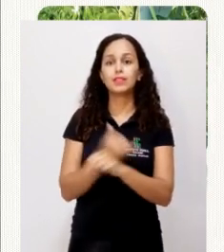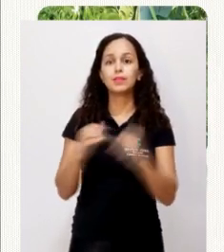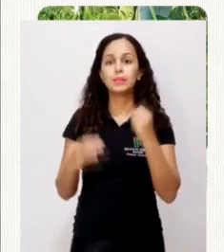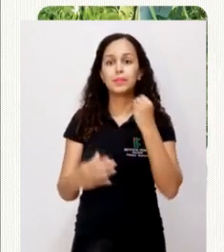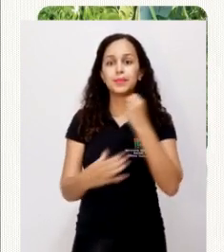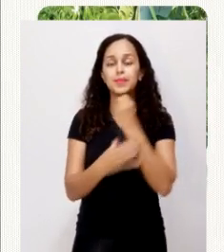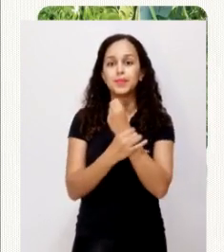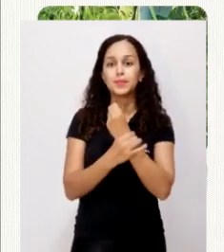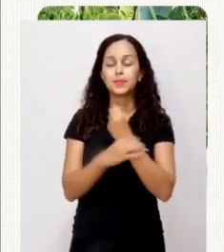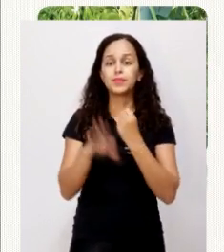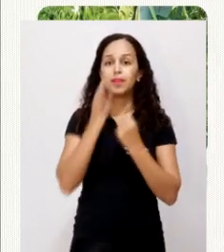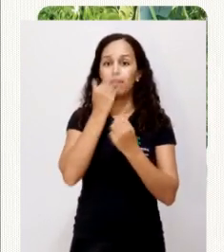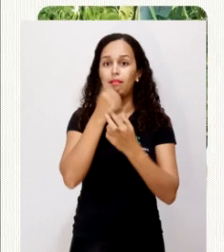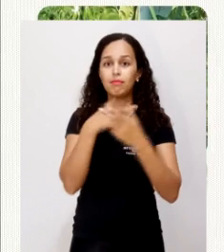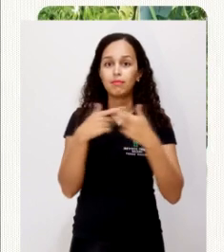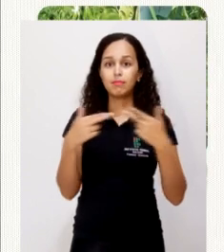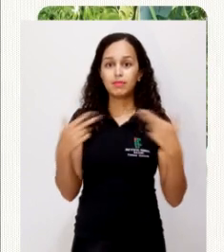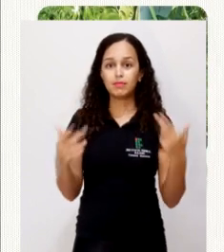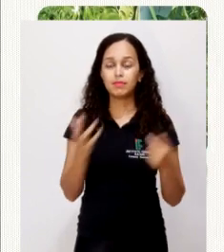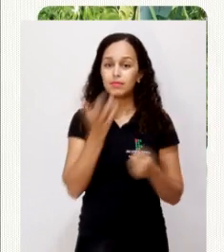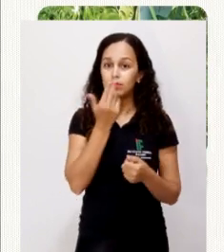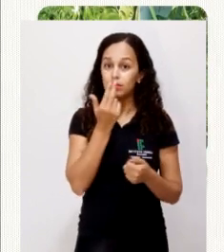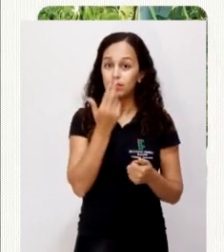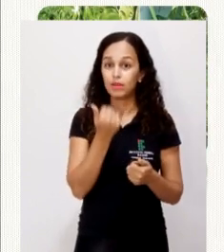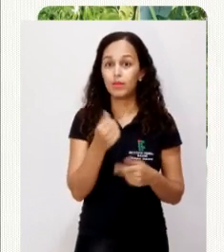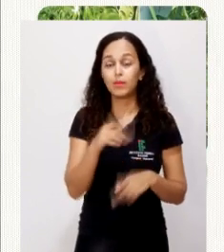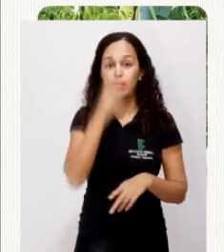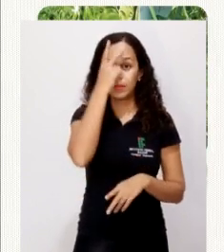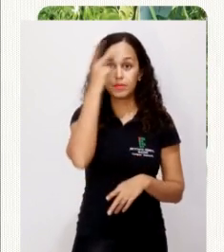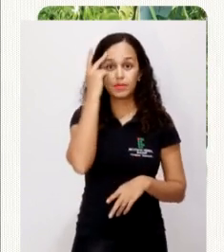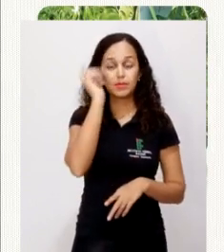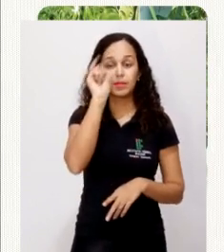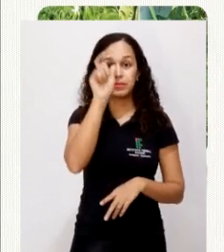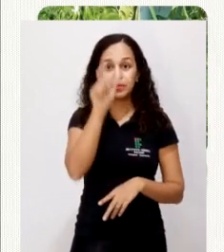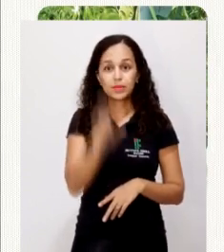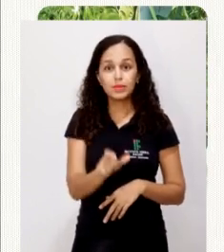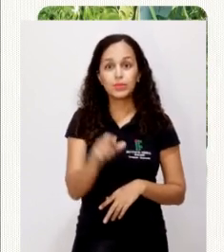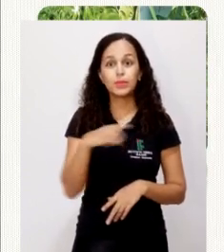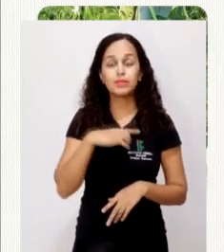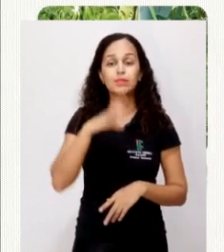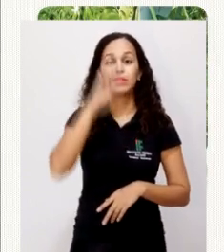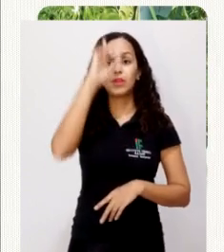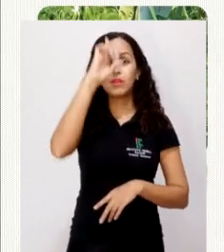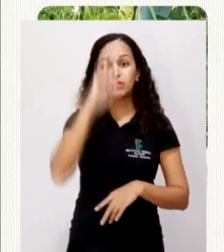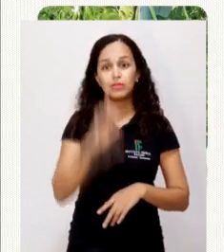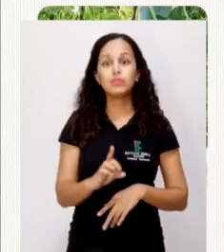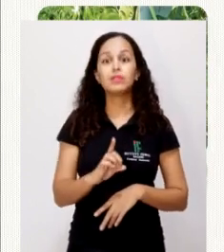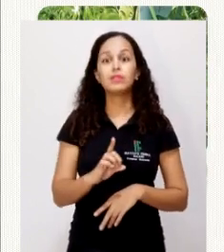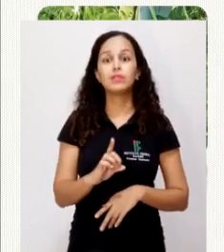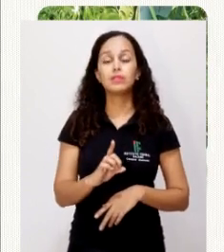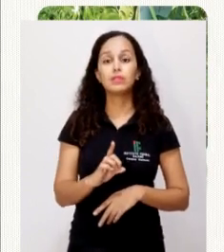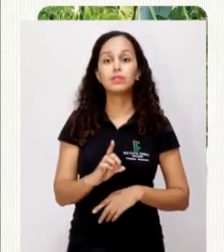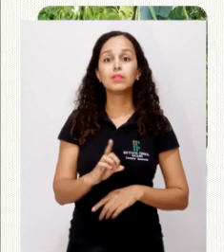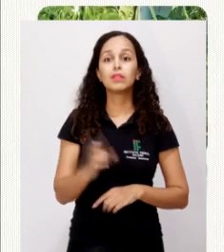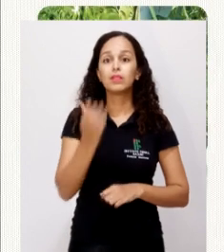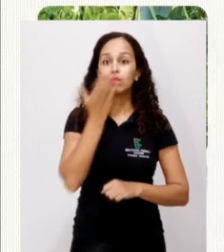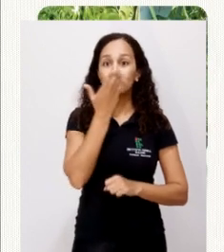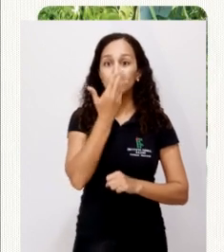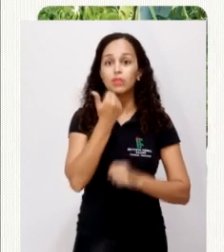para a promoção da saúde, da segurança alimentar e nutricional, para que o indivíduo ele tenha o seu